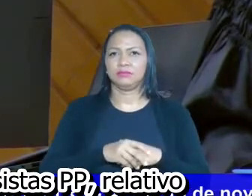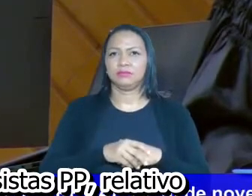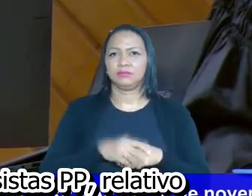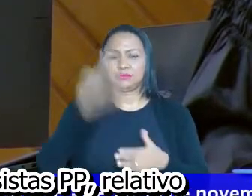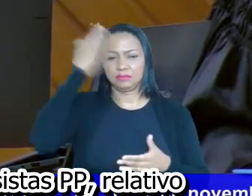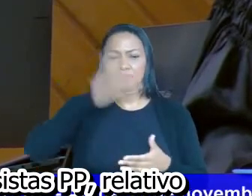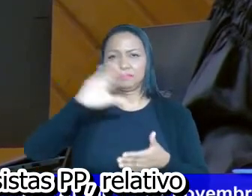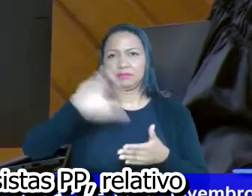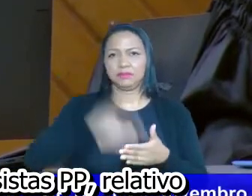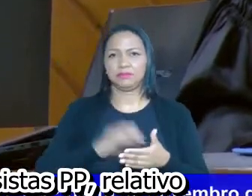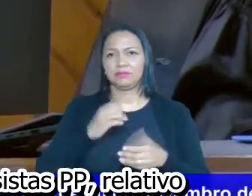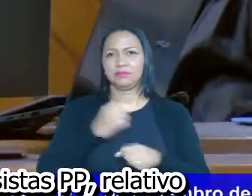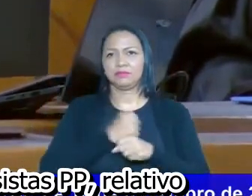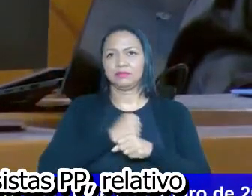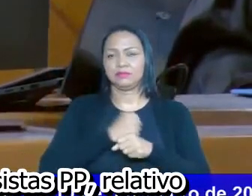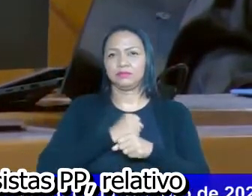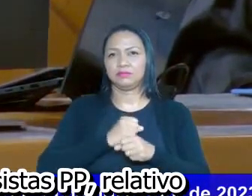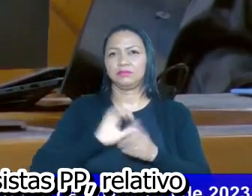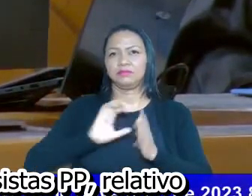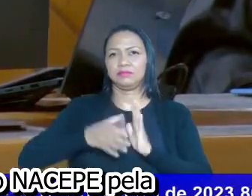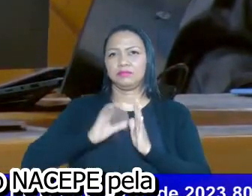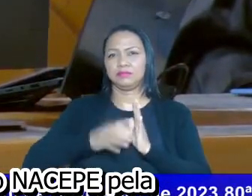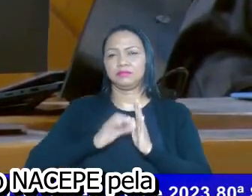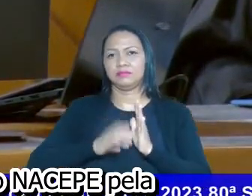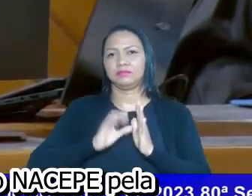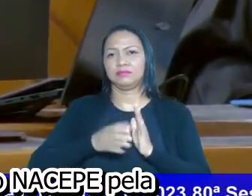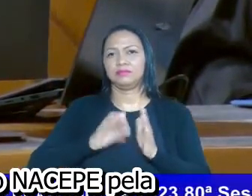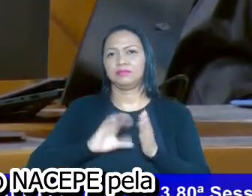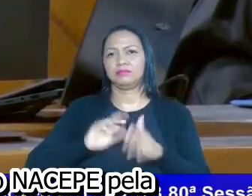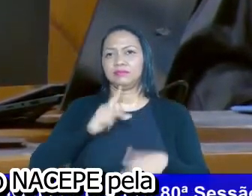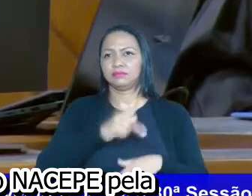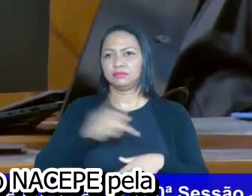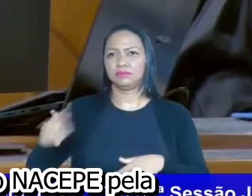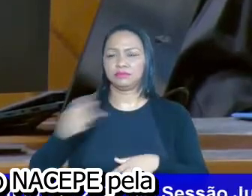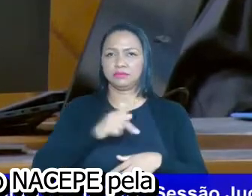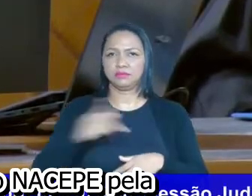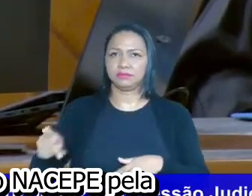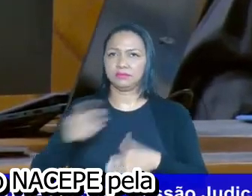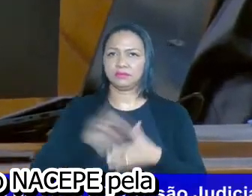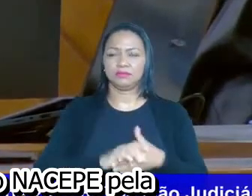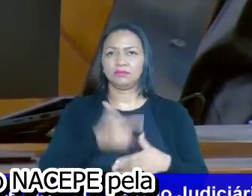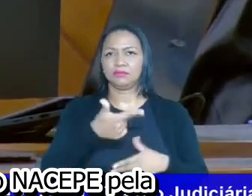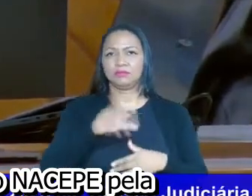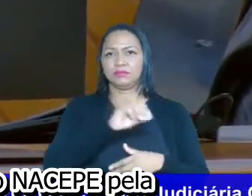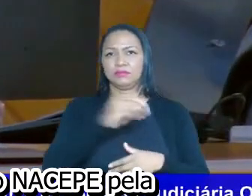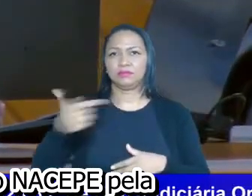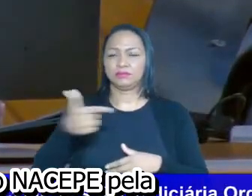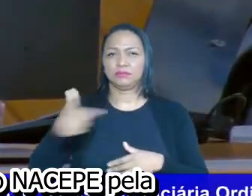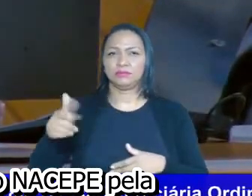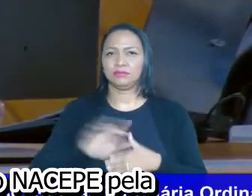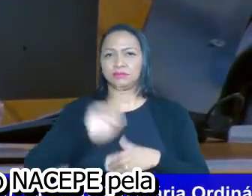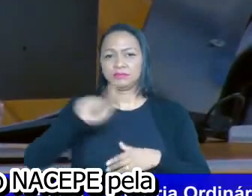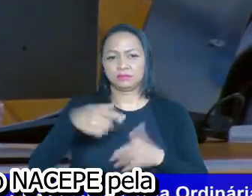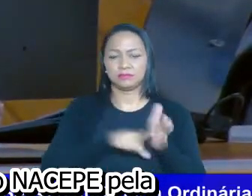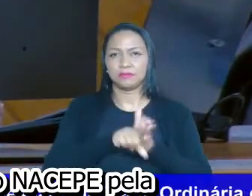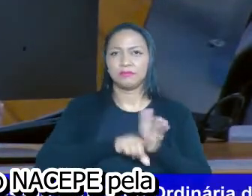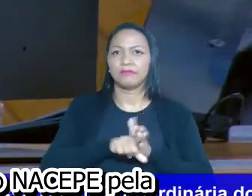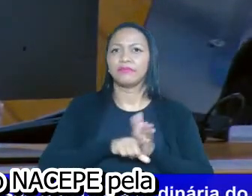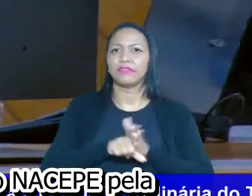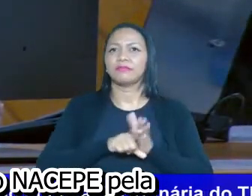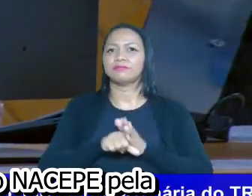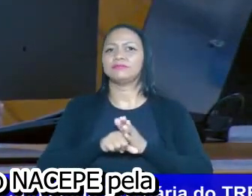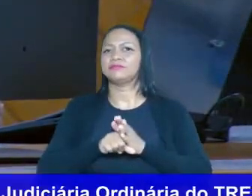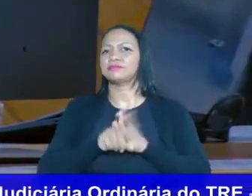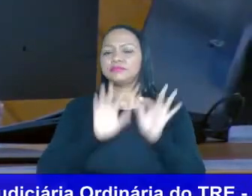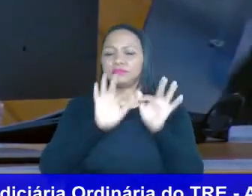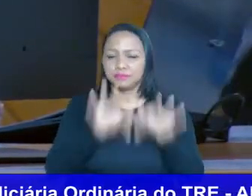prestação de contas anual do Progressistas PP, relativo ao exercício financeiro 2022. Após a análise conclusiva